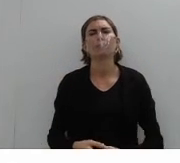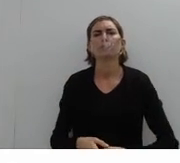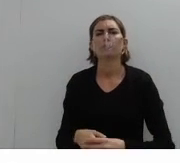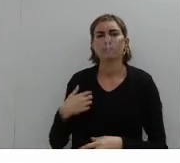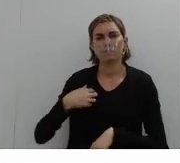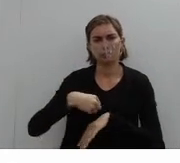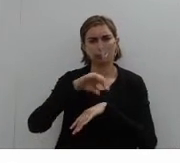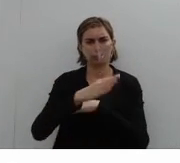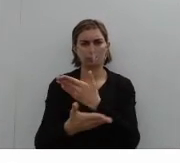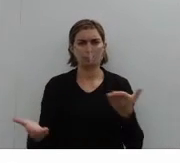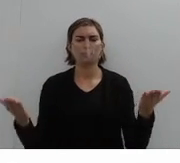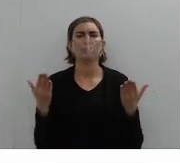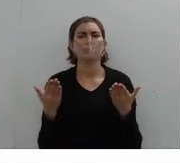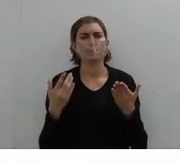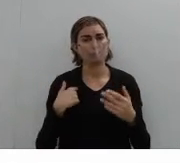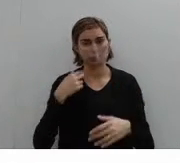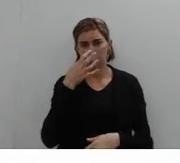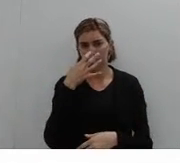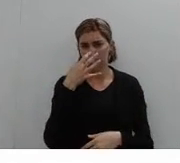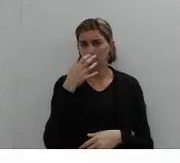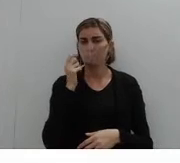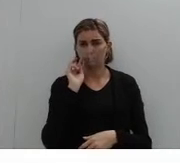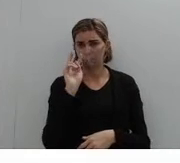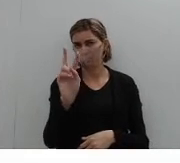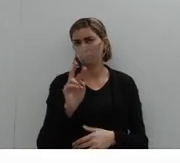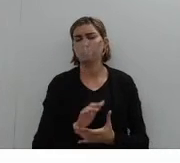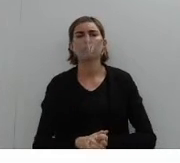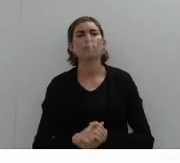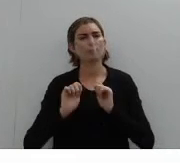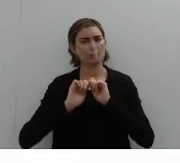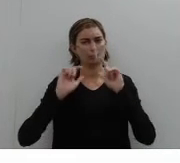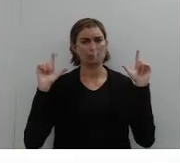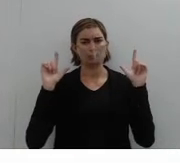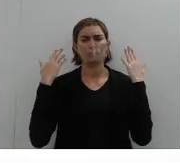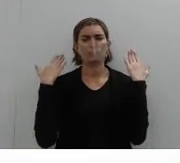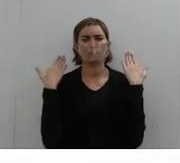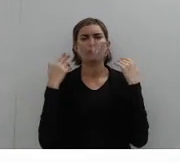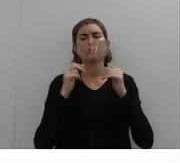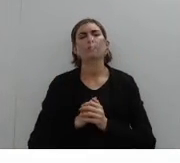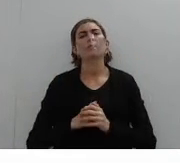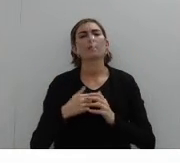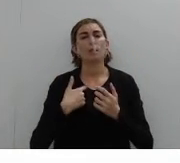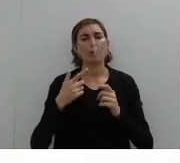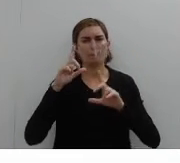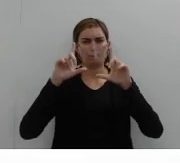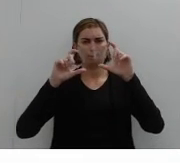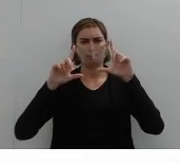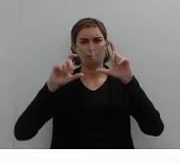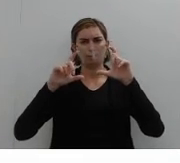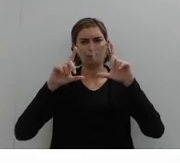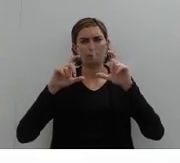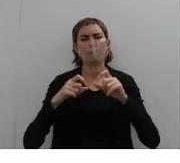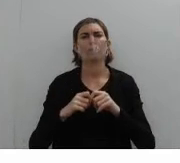Eu trago aqui nesse slide, eu quero que vocês observem bem, olhem bem para ele, eu trago uma imagem que é uma ilustração